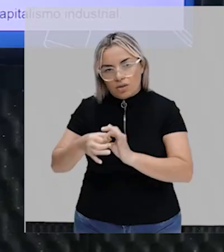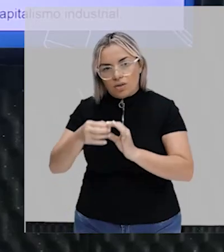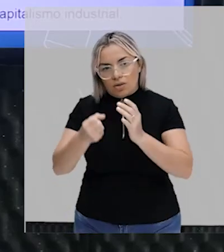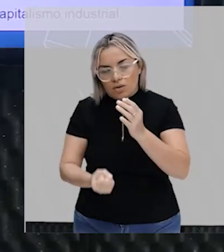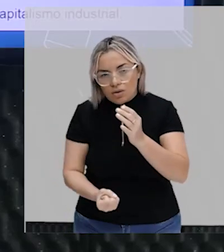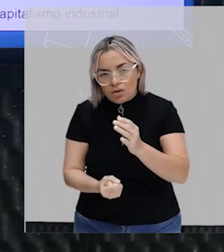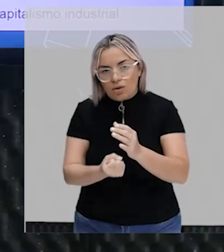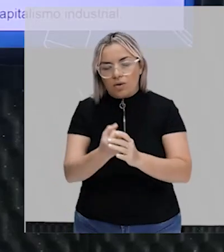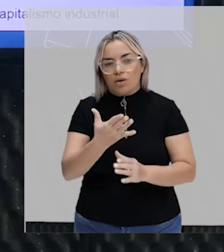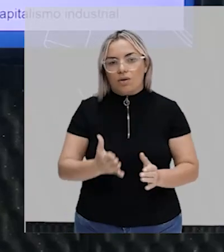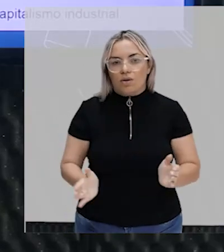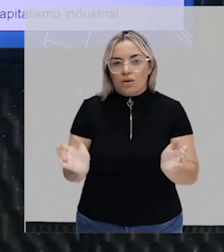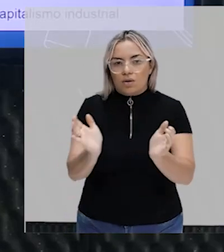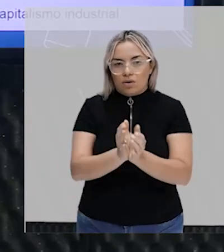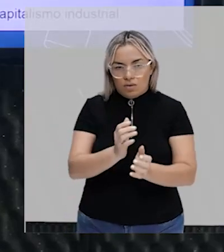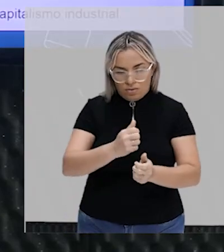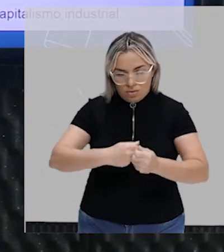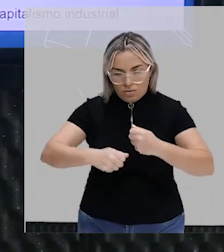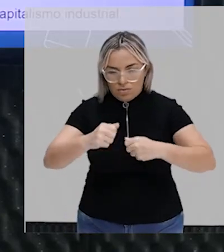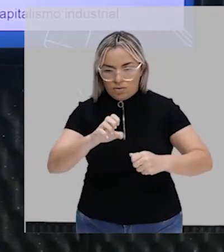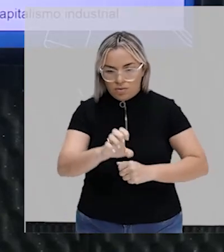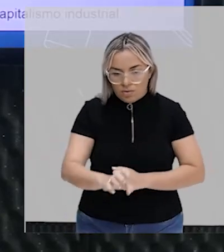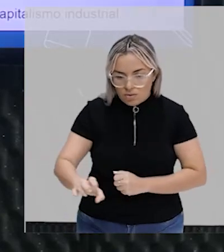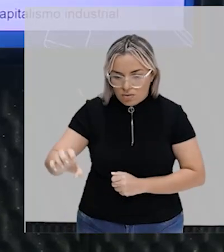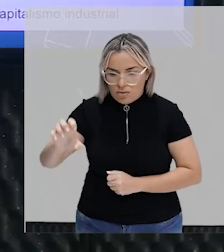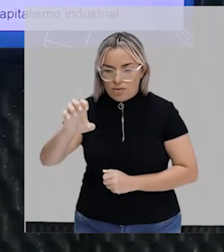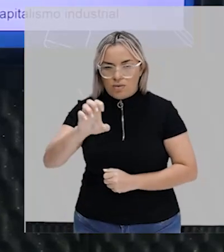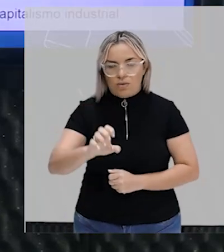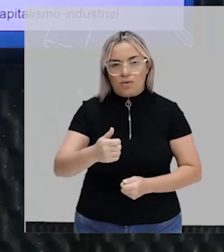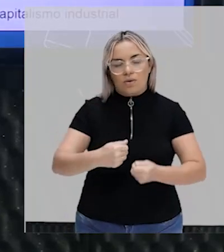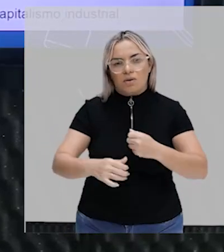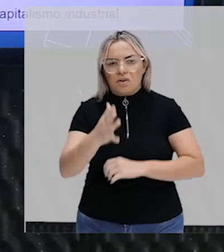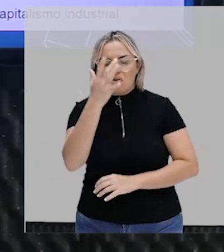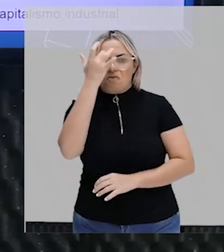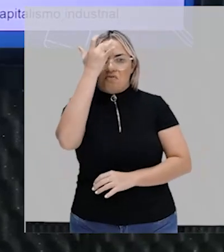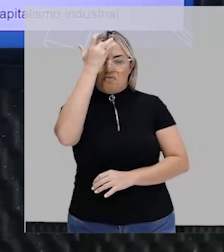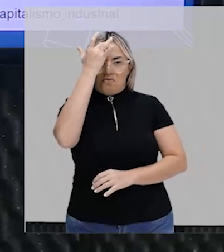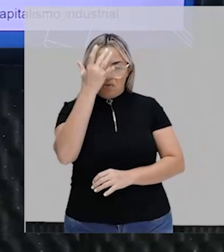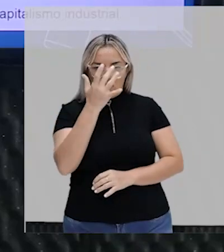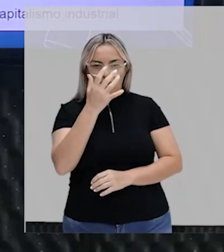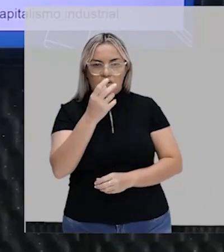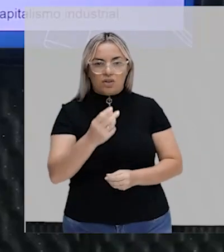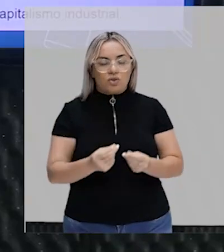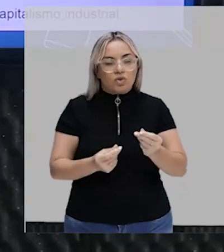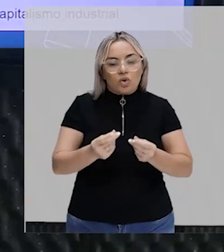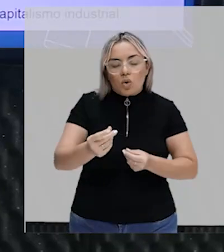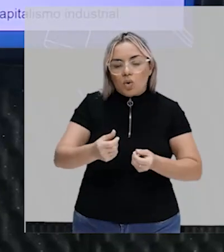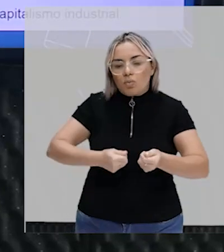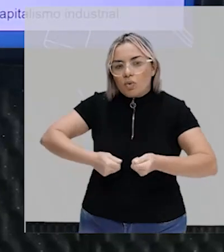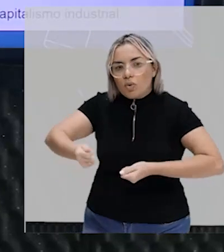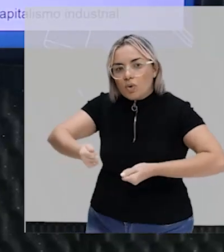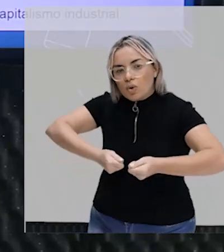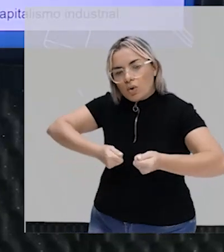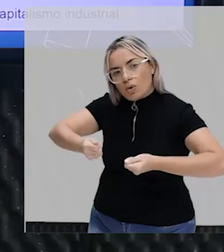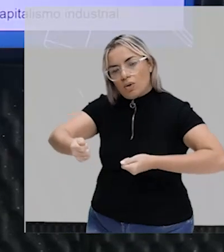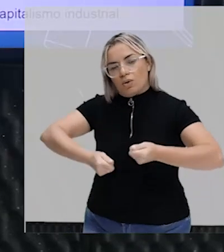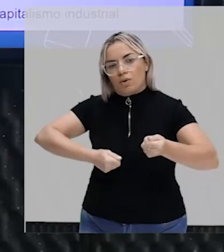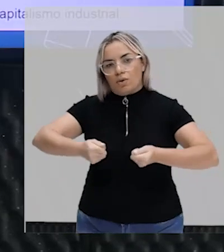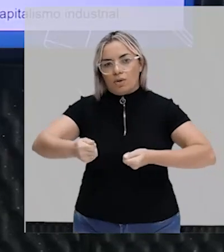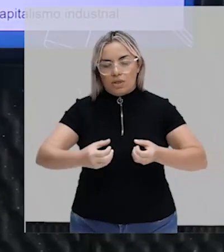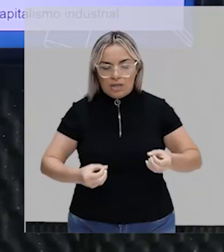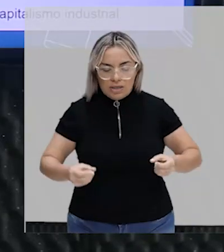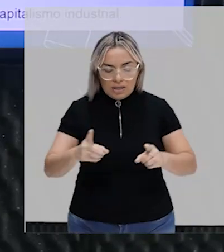de regionalizar economias, facilitar as negociações comerciais e, ao mesmo tempo, aproximar